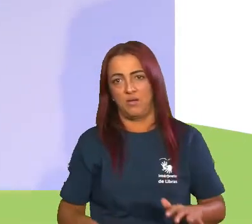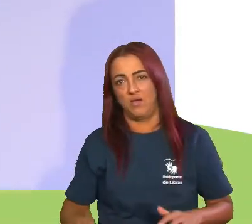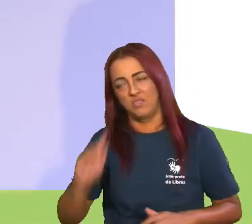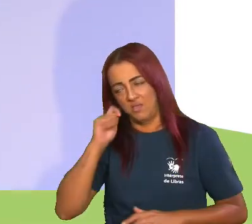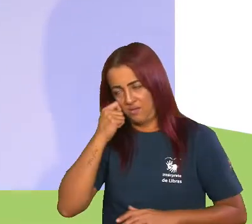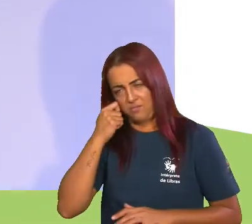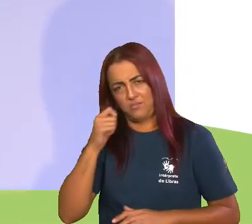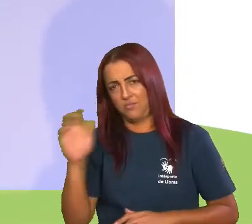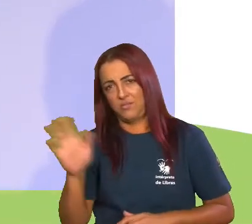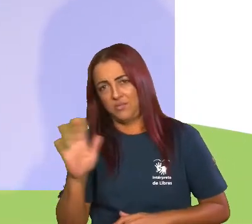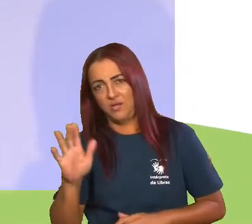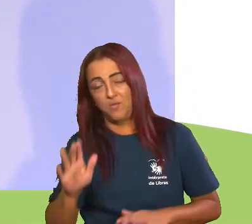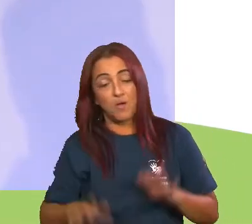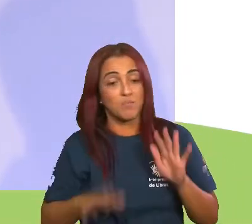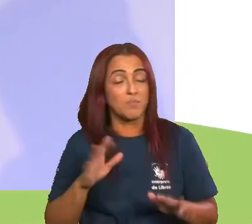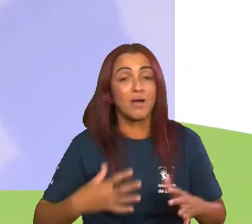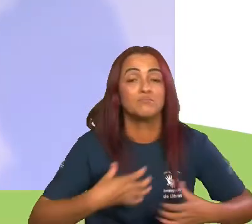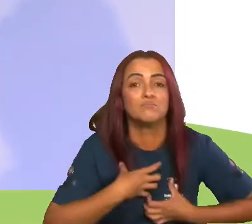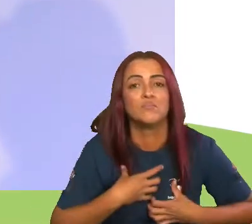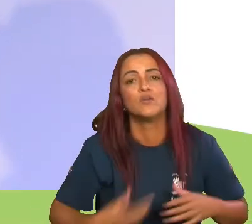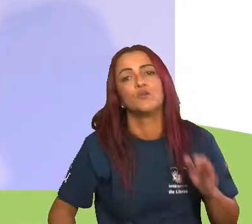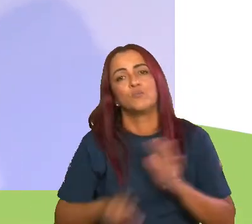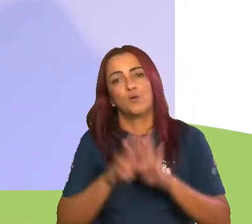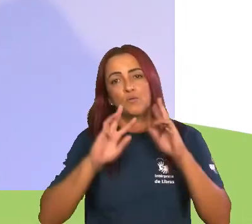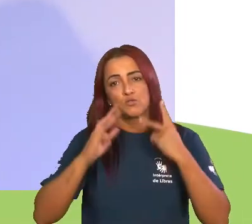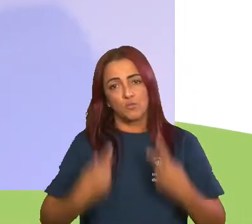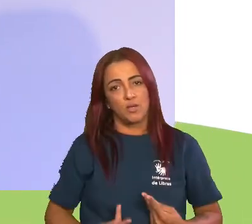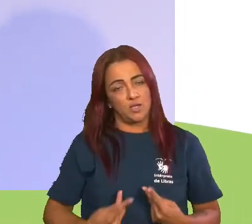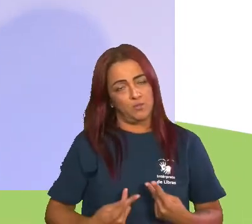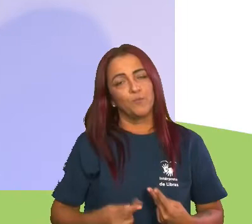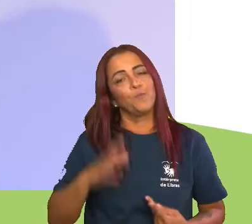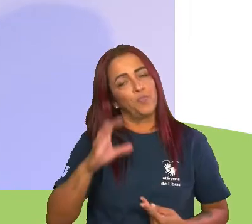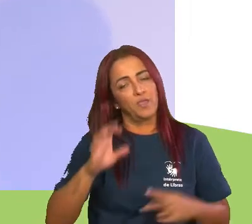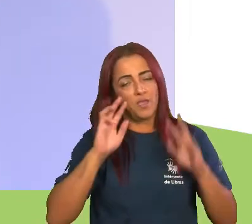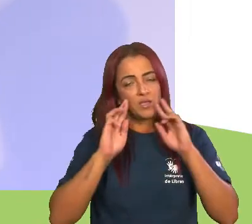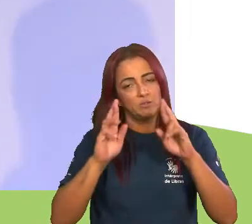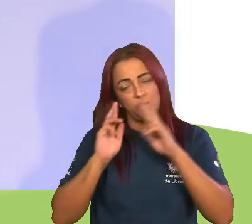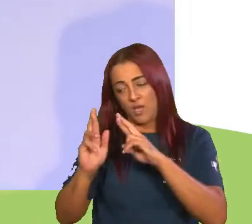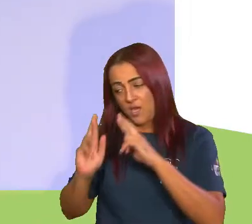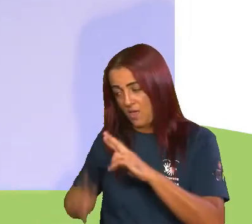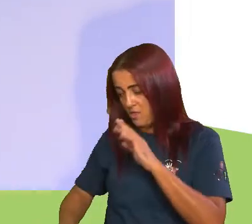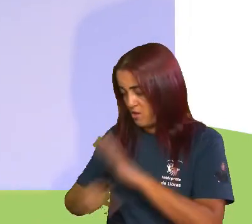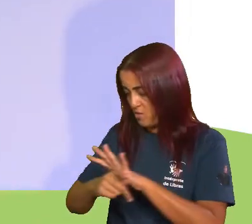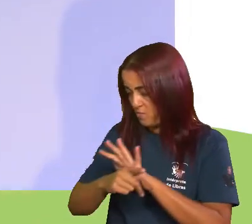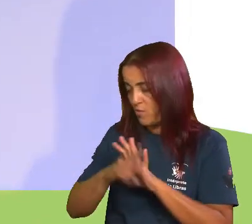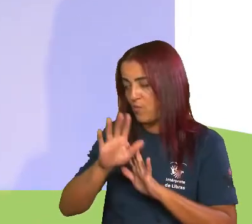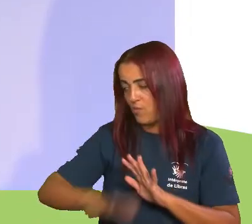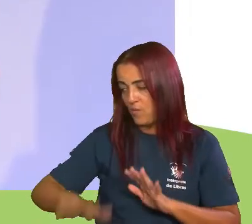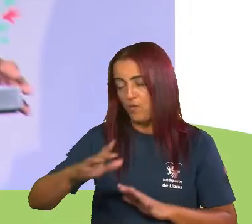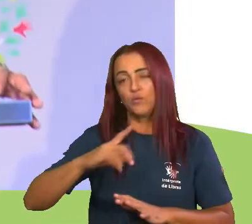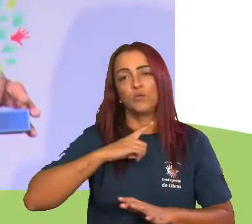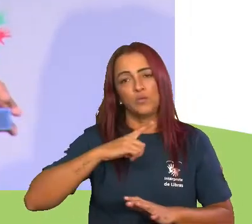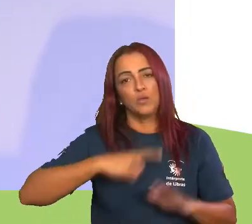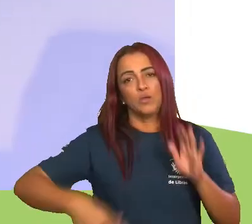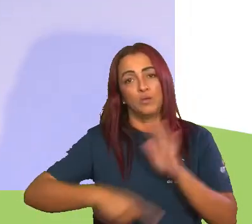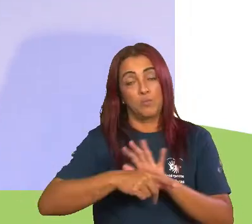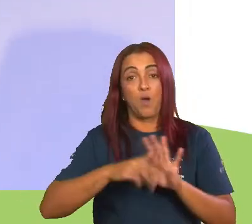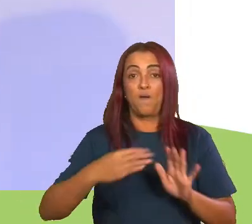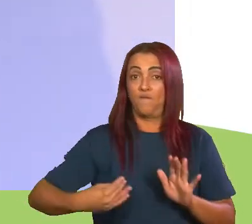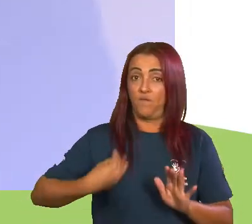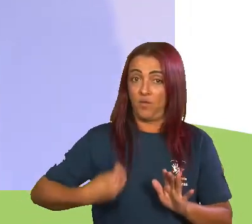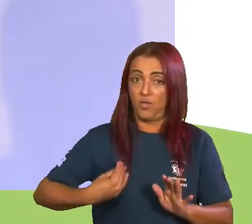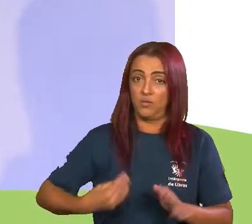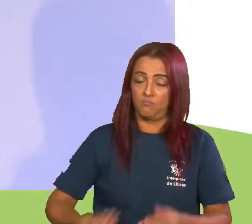negro. Não, o ritmo é do ser humano, e sobretudo aquele ser humano que respeita o outro, que tem alegria. A vida me trouxe como ele,